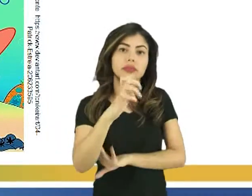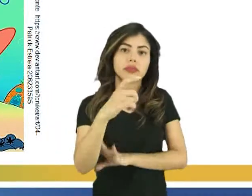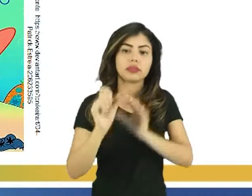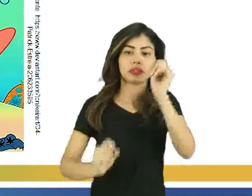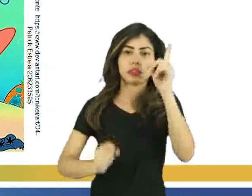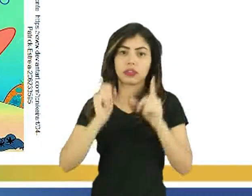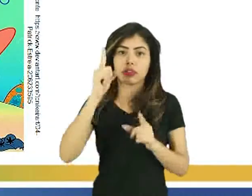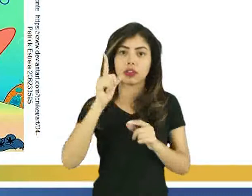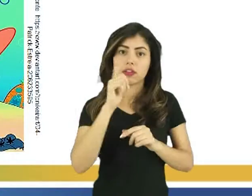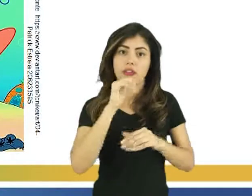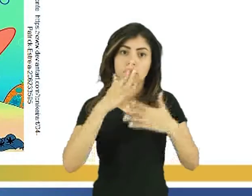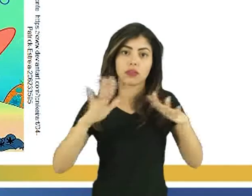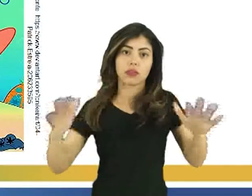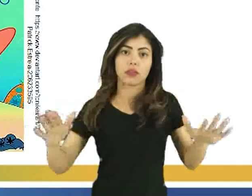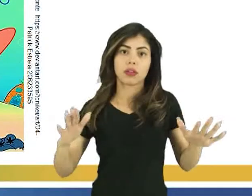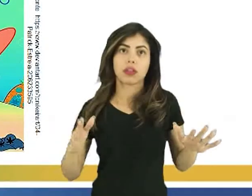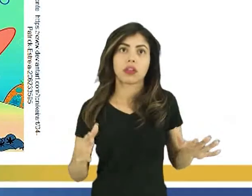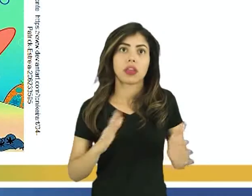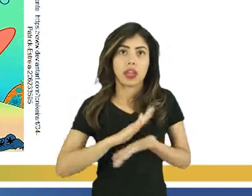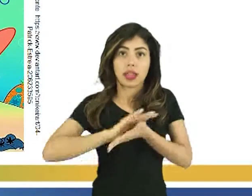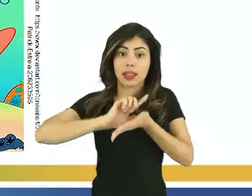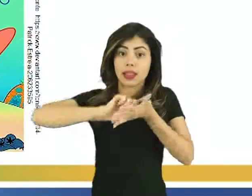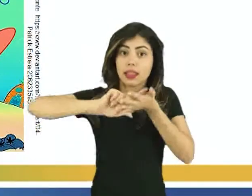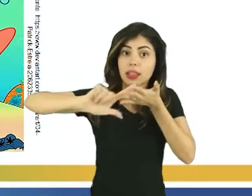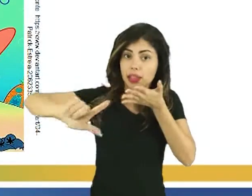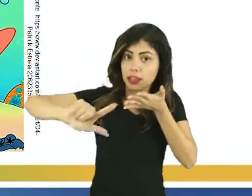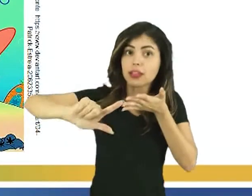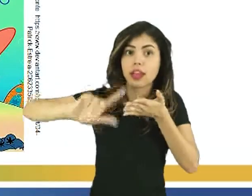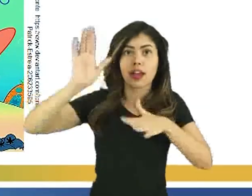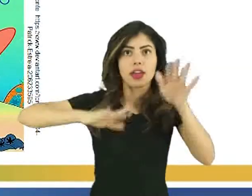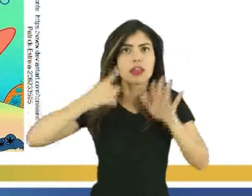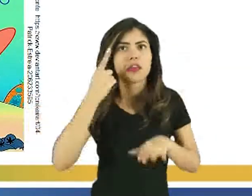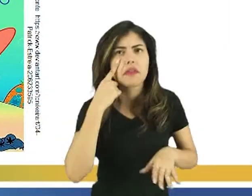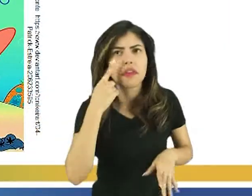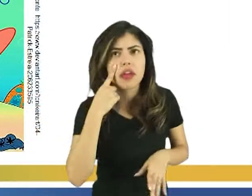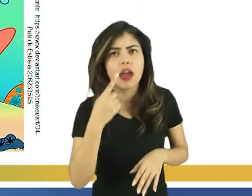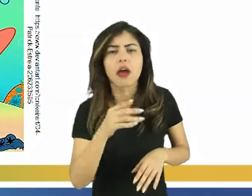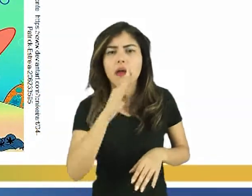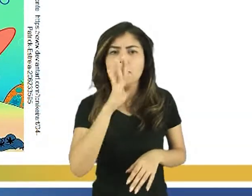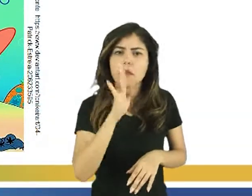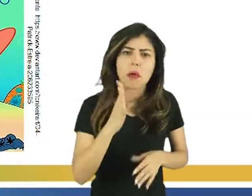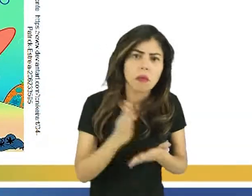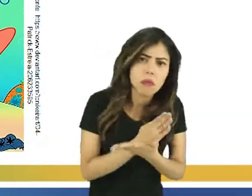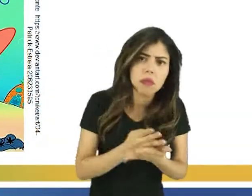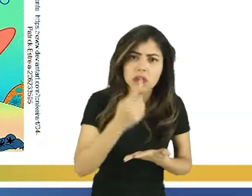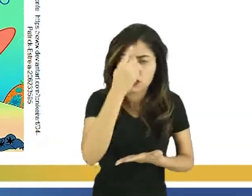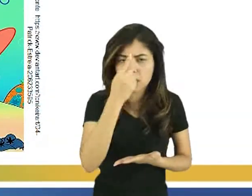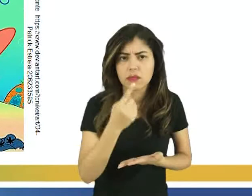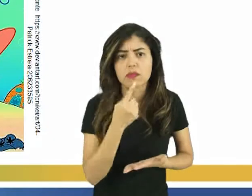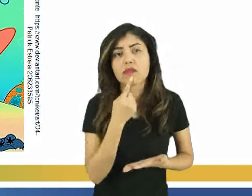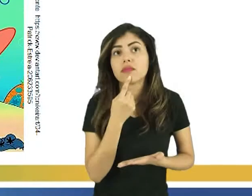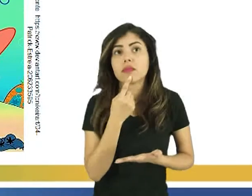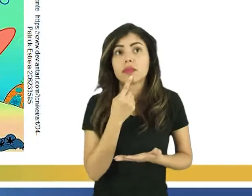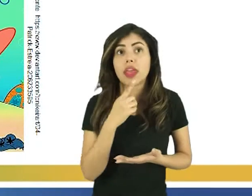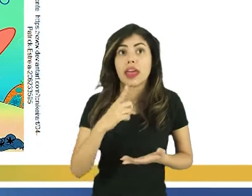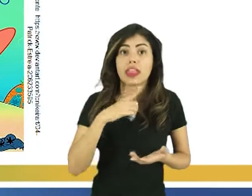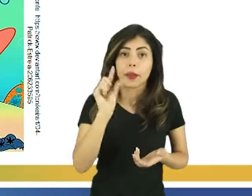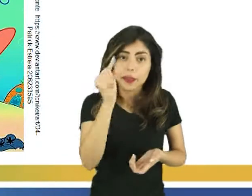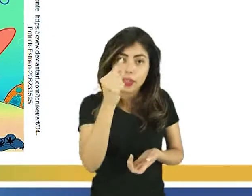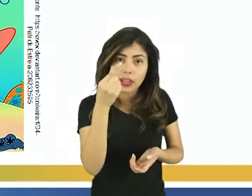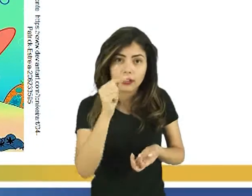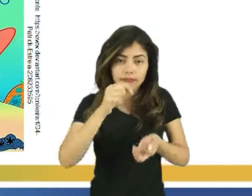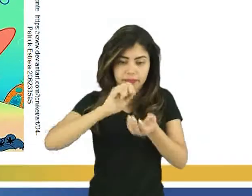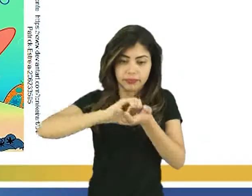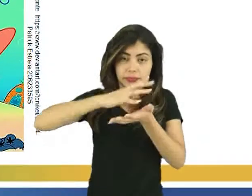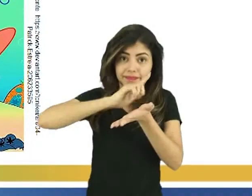mar não é exatamente assim bem lisa, como a gente às vezes vê em algumas imagens. Na verdade, são repletos de pequenos